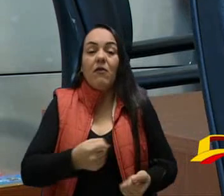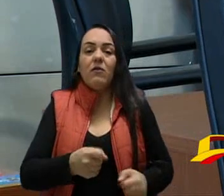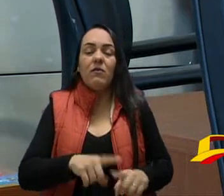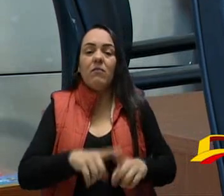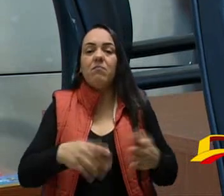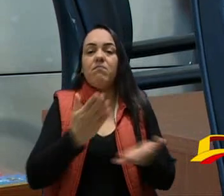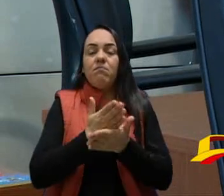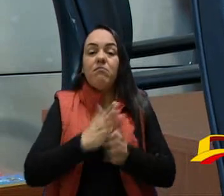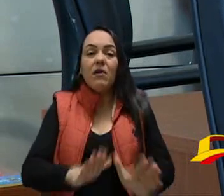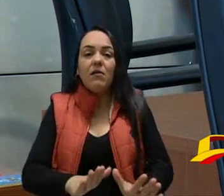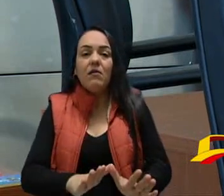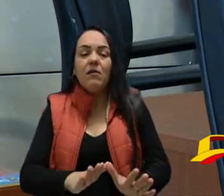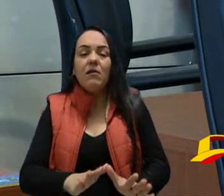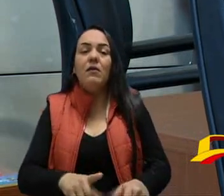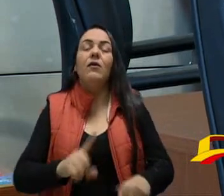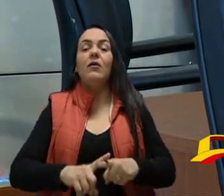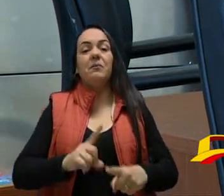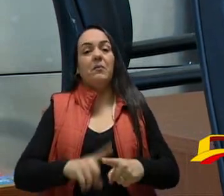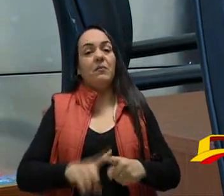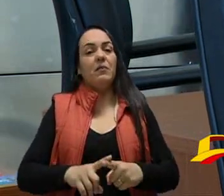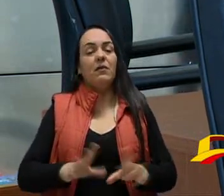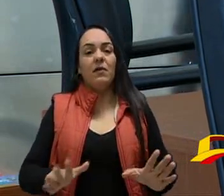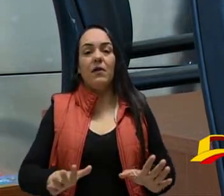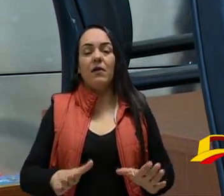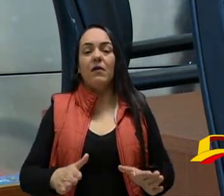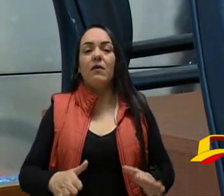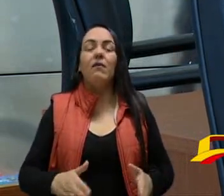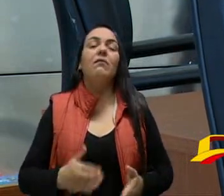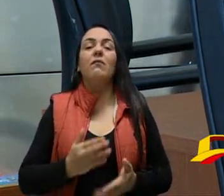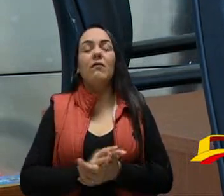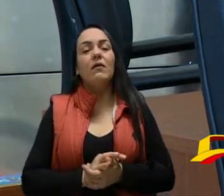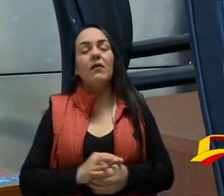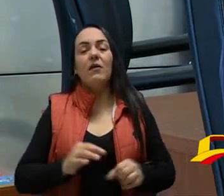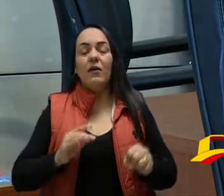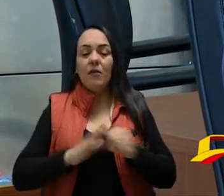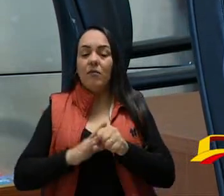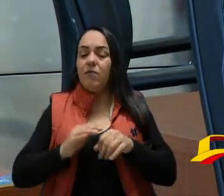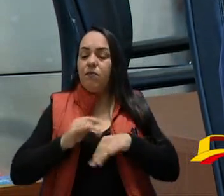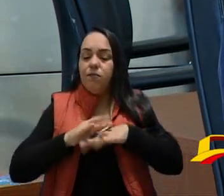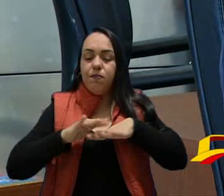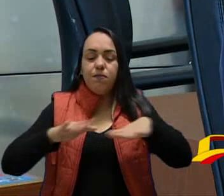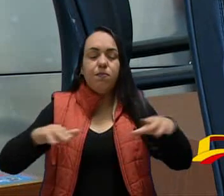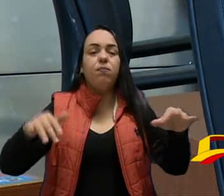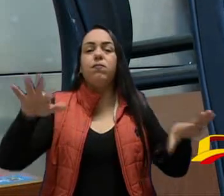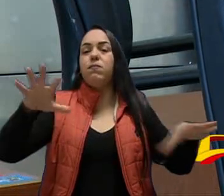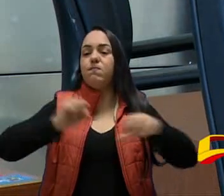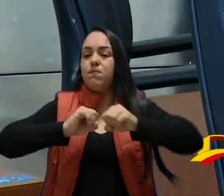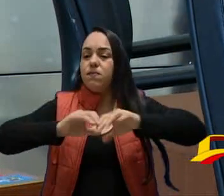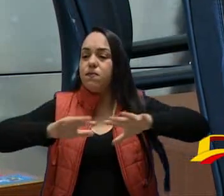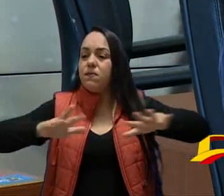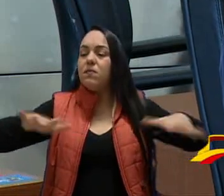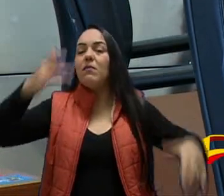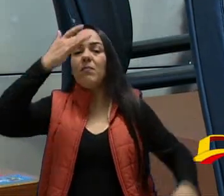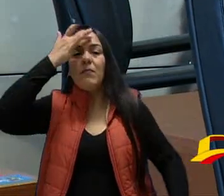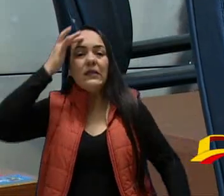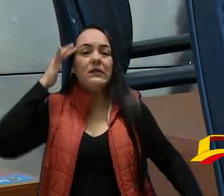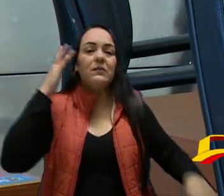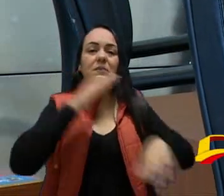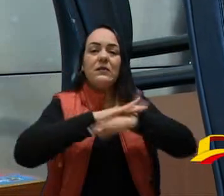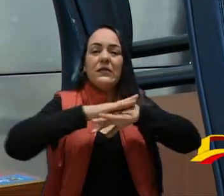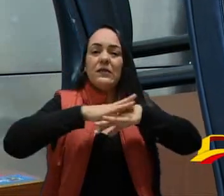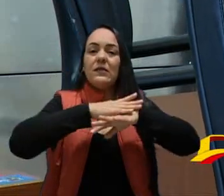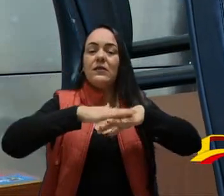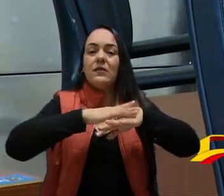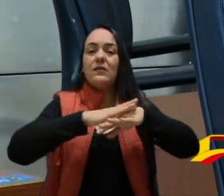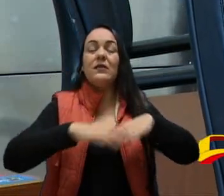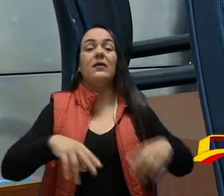de repente já mandou bloquear tudo porque já desencadeou um livro contaminação alta então é o que mantém um controle ainda